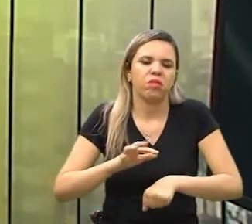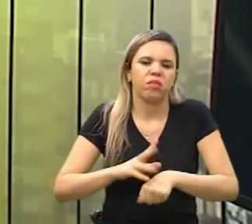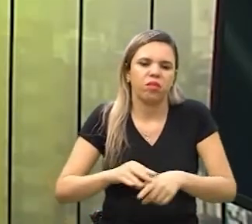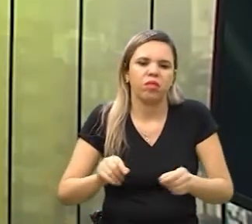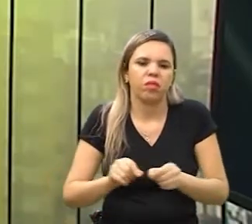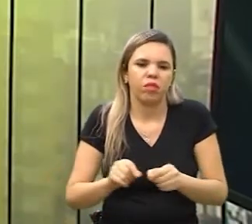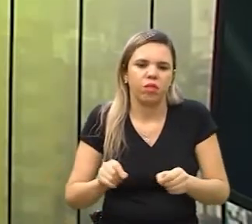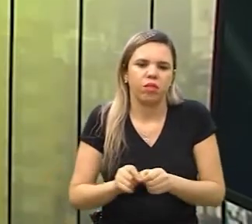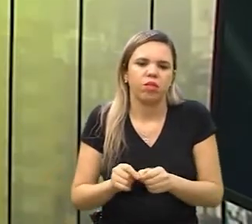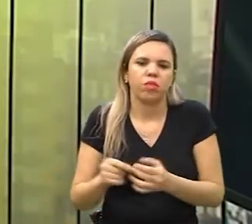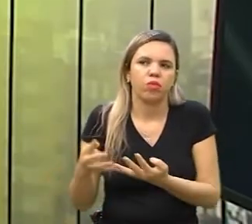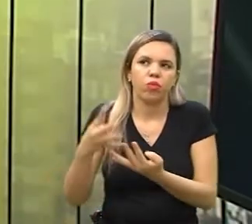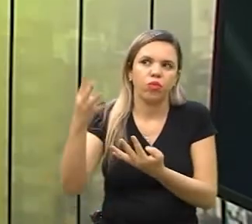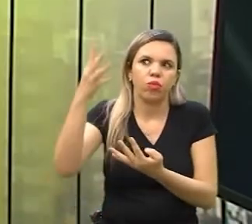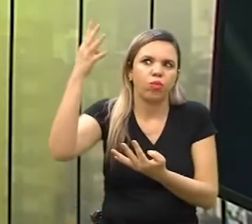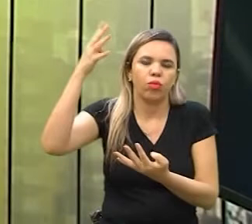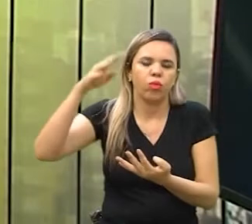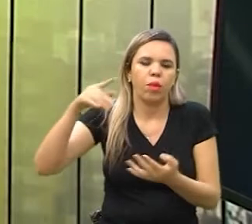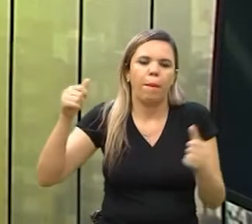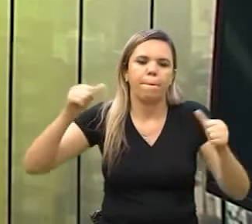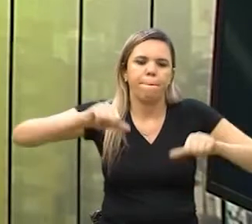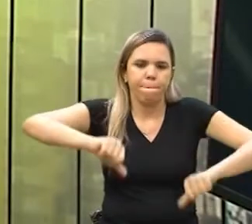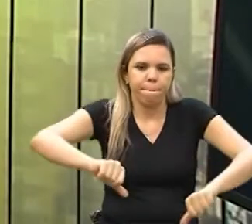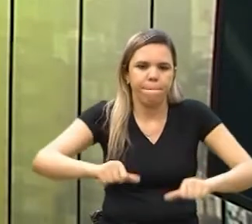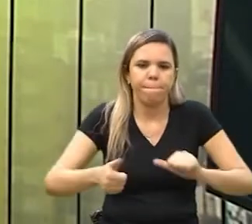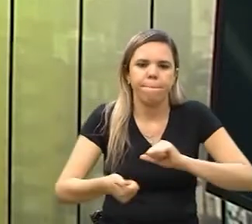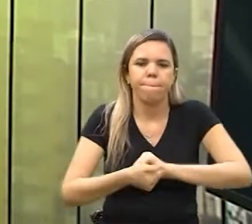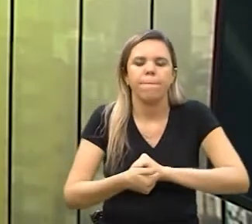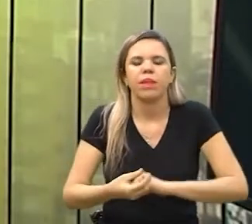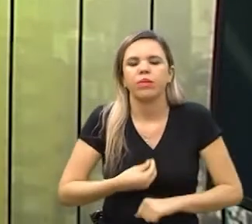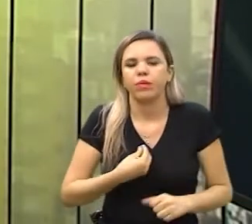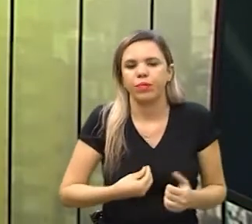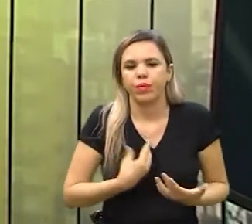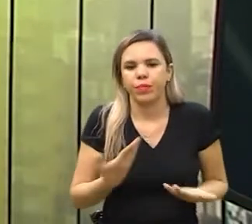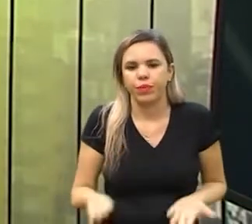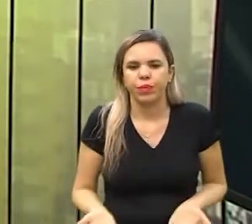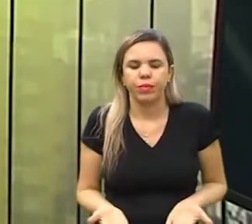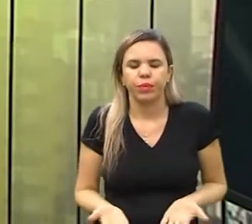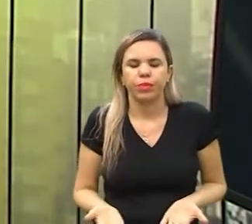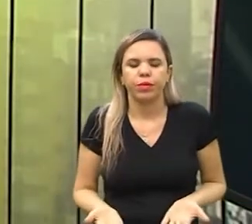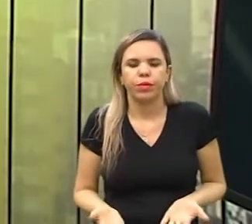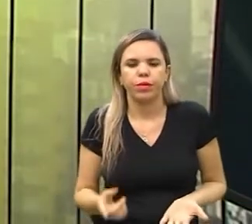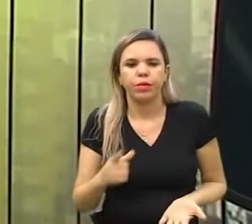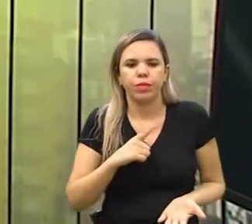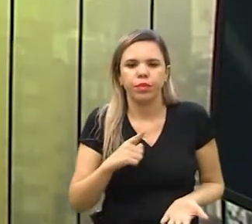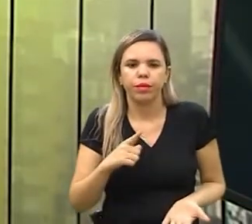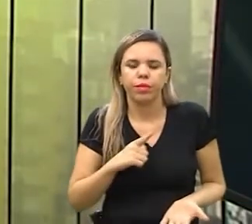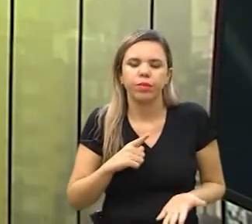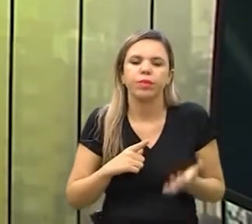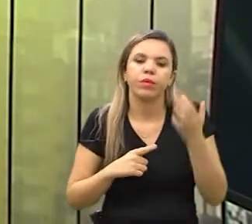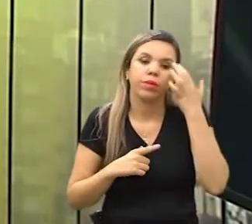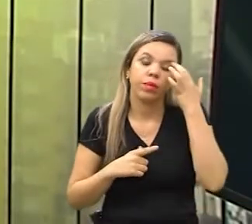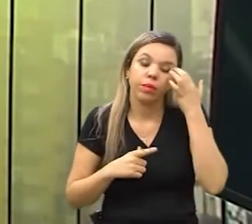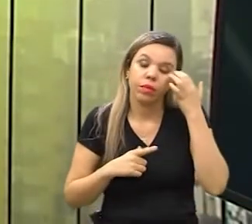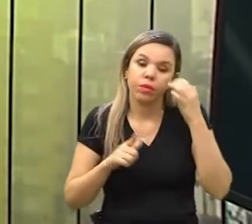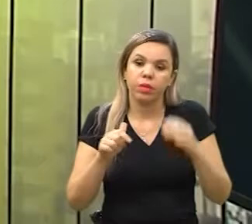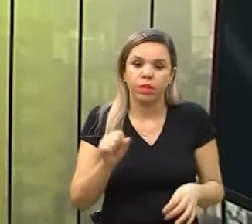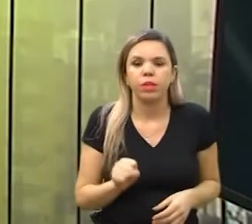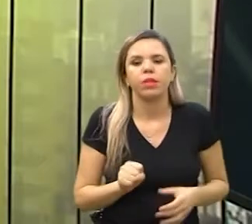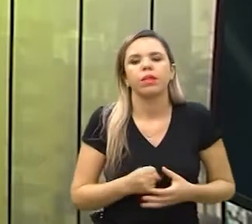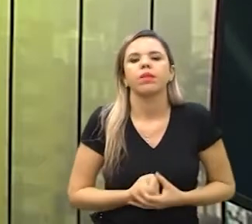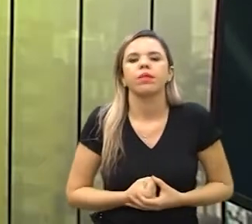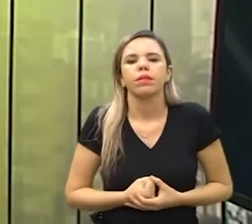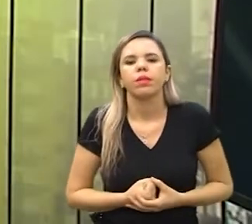lençóis freáticos e a atmosfera, e aí piora toda a nossa qualidade de vida, né, Luísa? E aí tem também toda a questão do